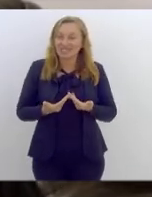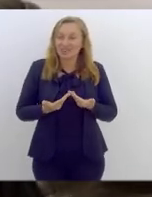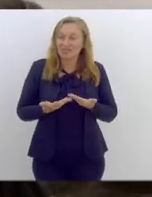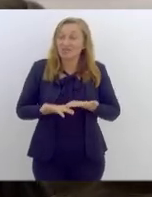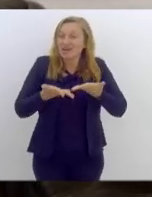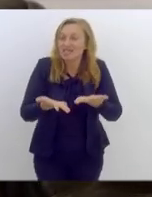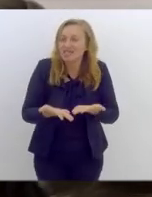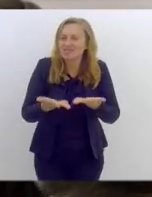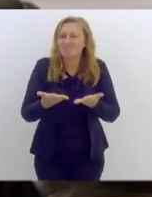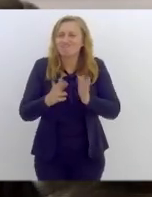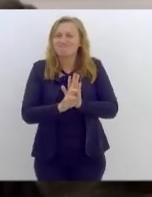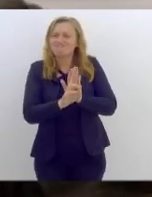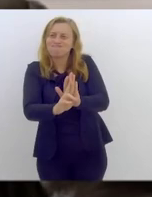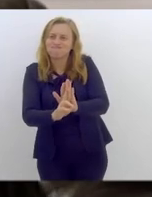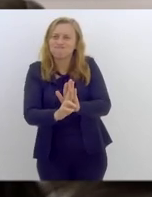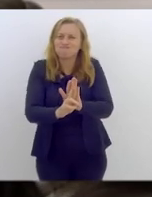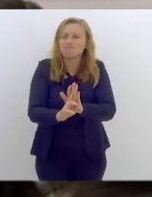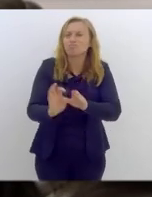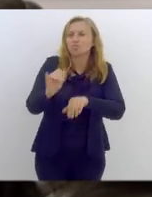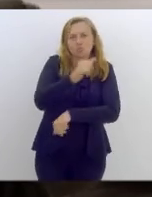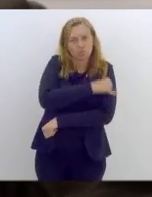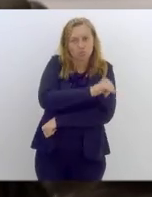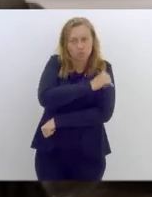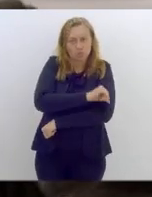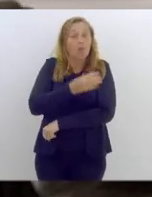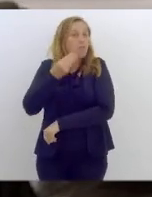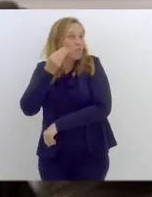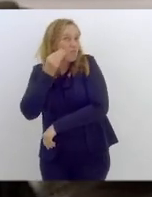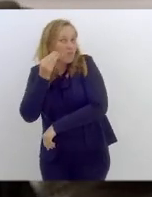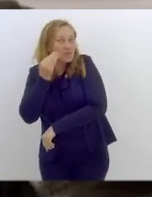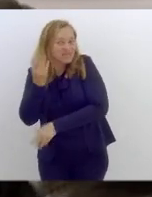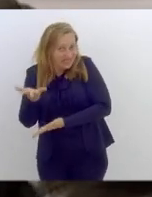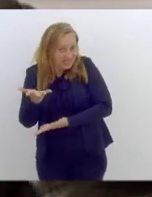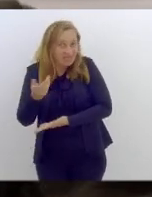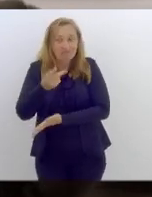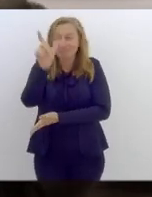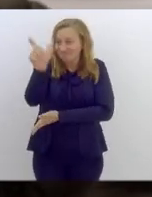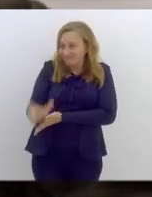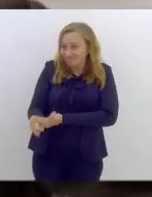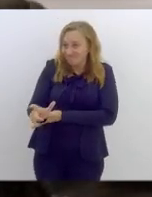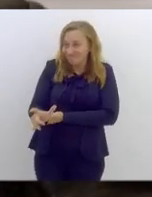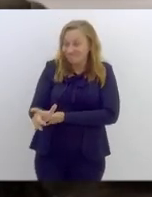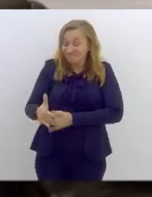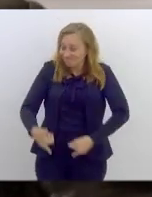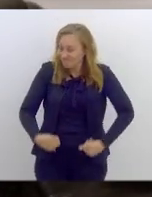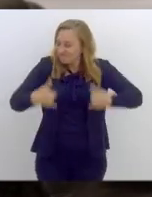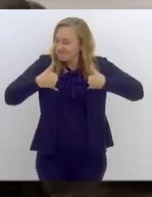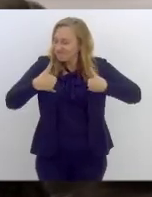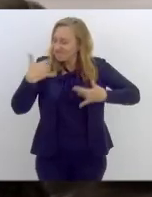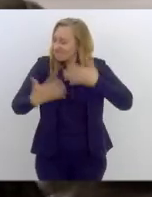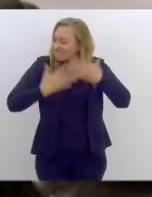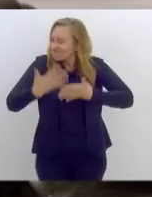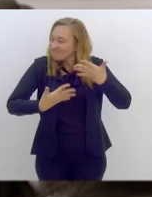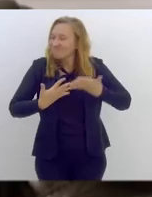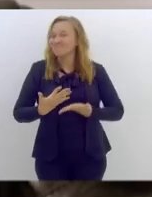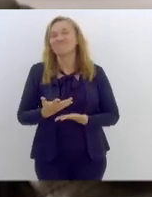grande representante do Rio de Janeiro, que é Mônica, pessoa que muito nos orgulha e alegra a cada